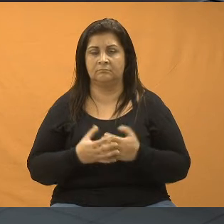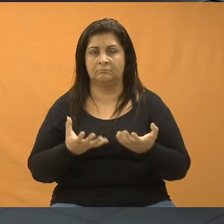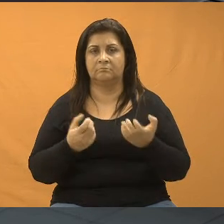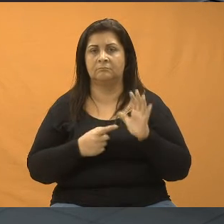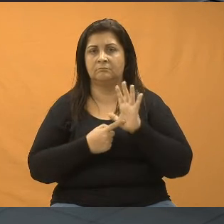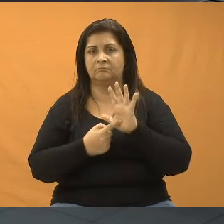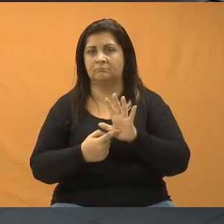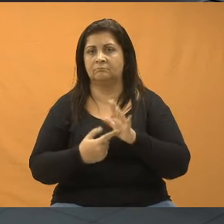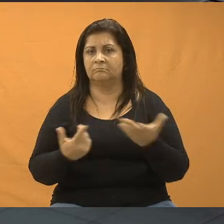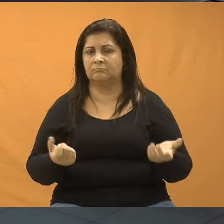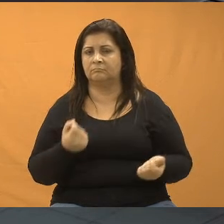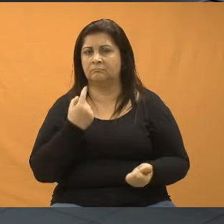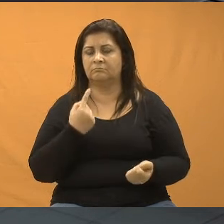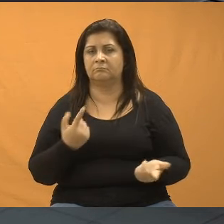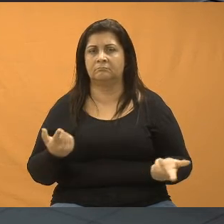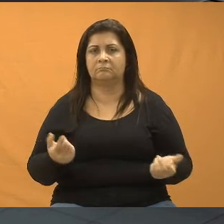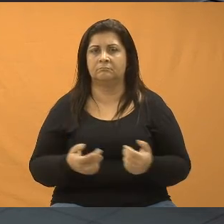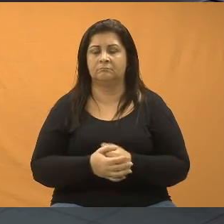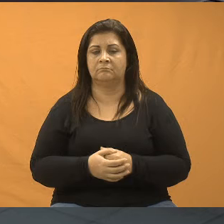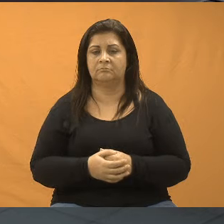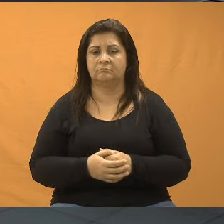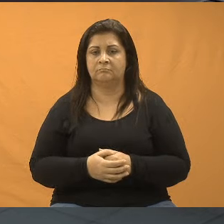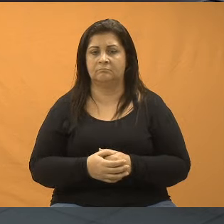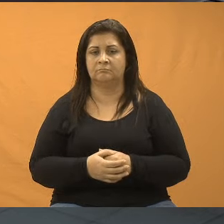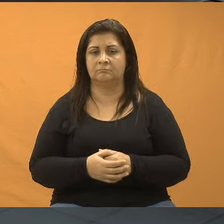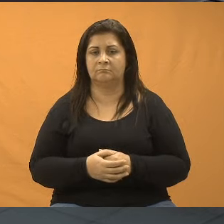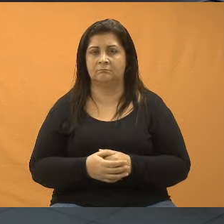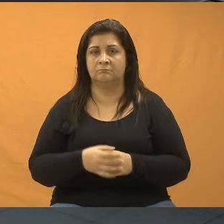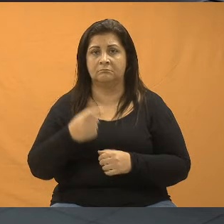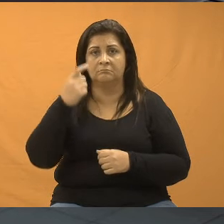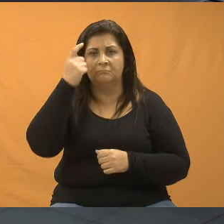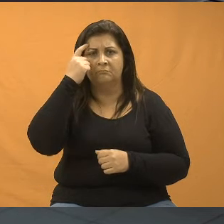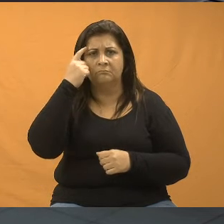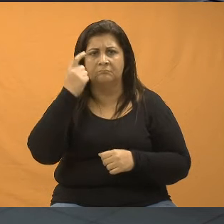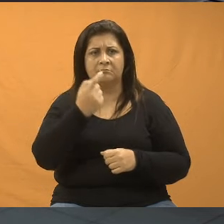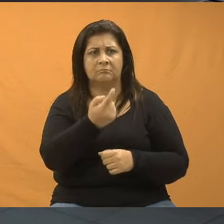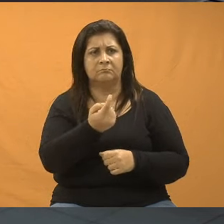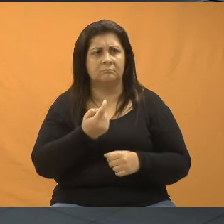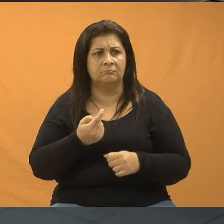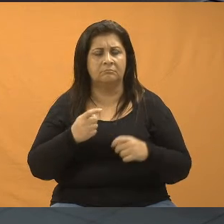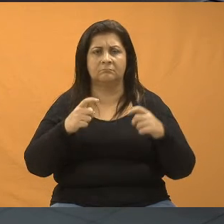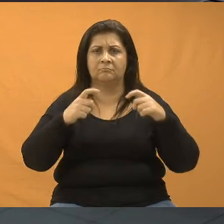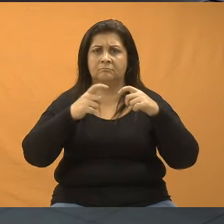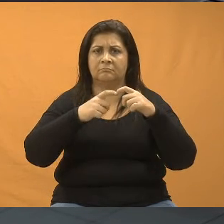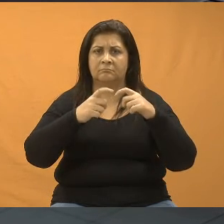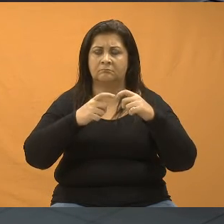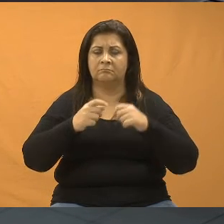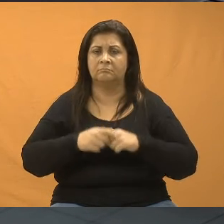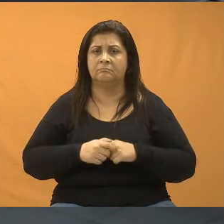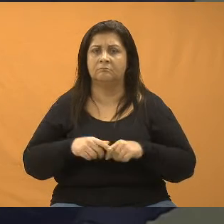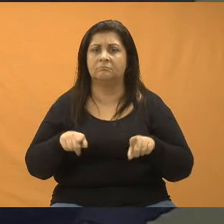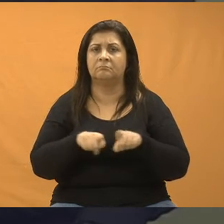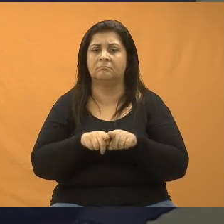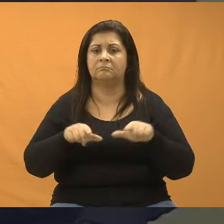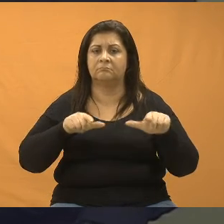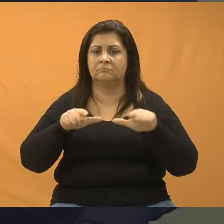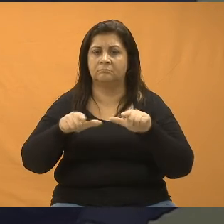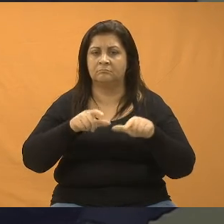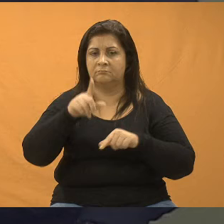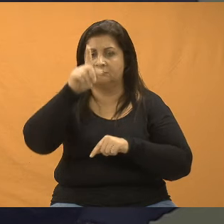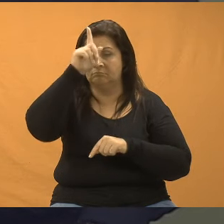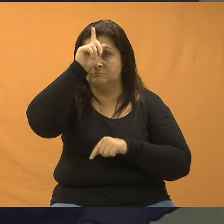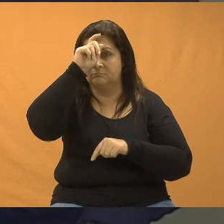expressar assim, a minha estranheza. Eu acreditava que vinham mais colegas médicos, mais colegas também trabalhadores da Santa Casa,